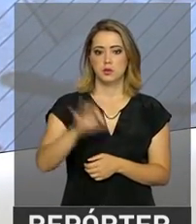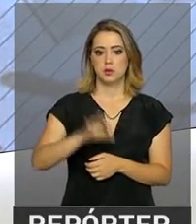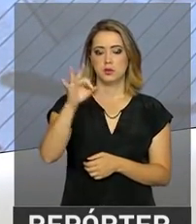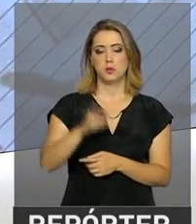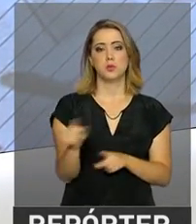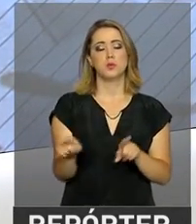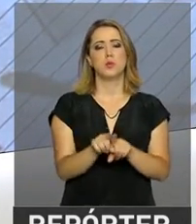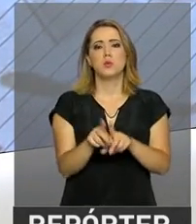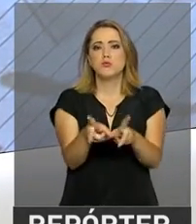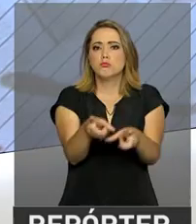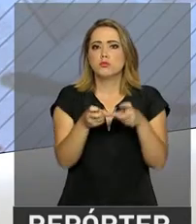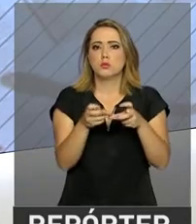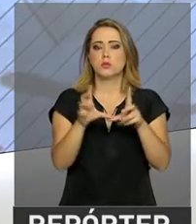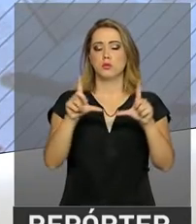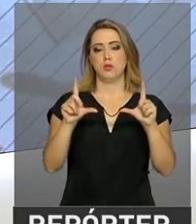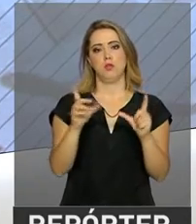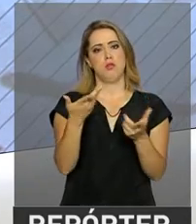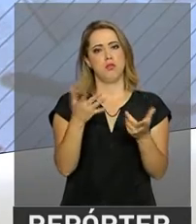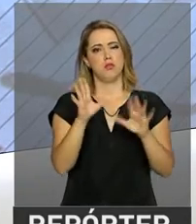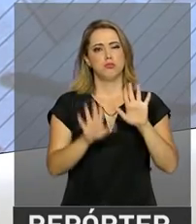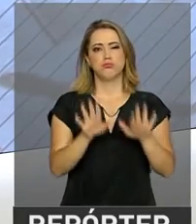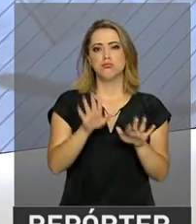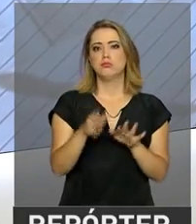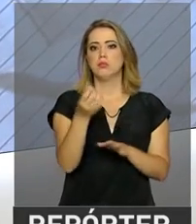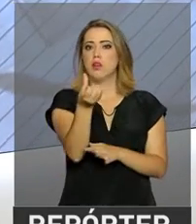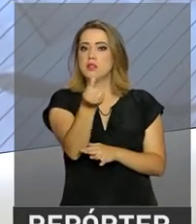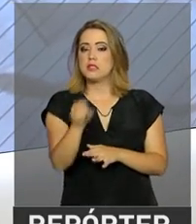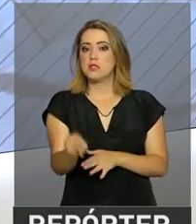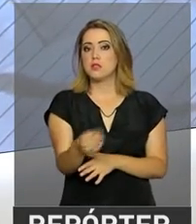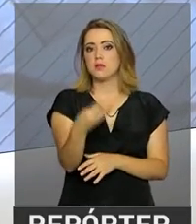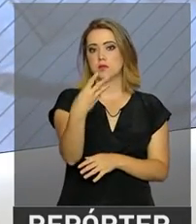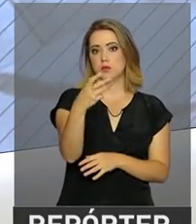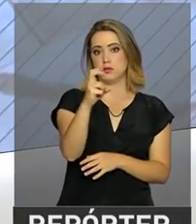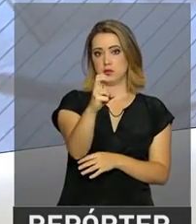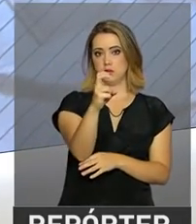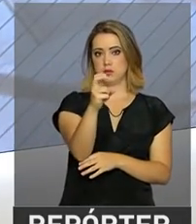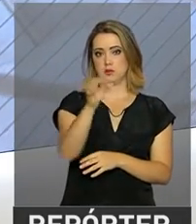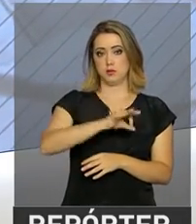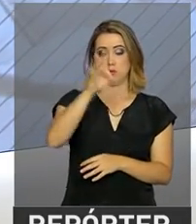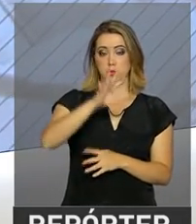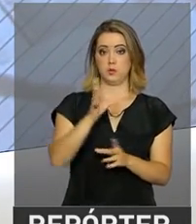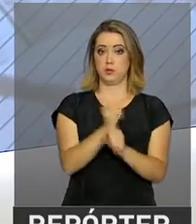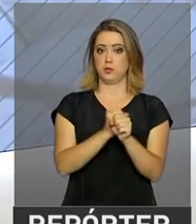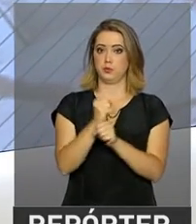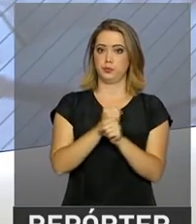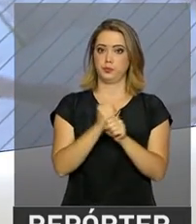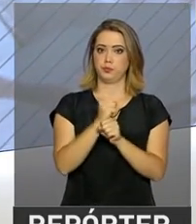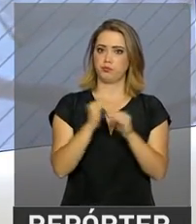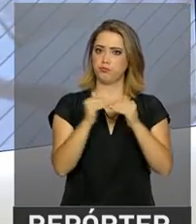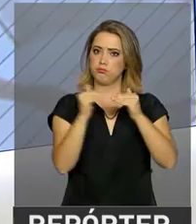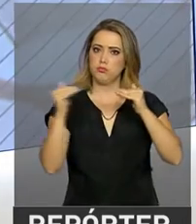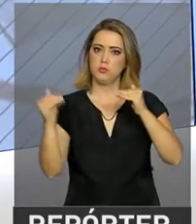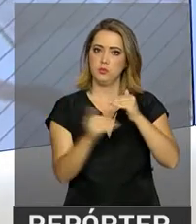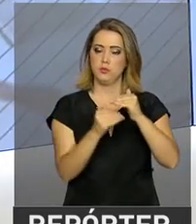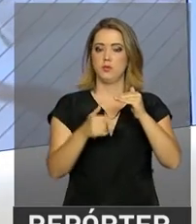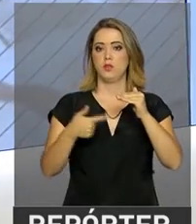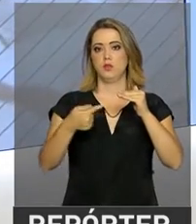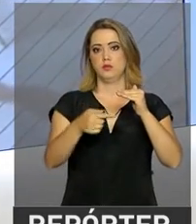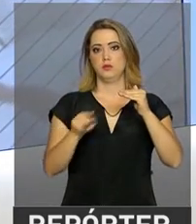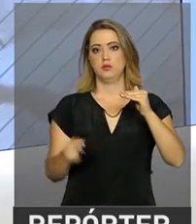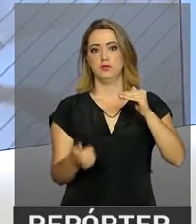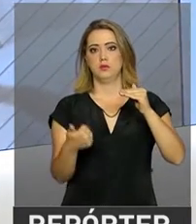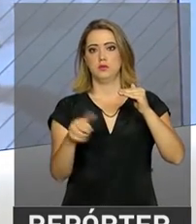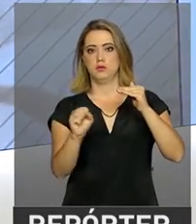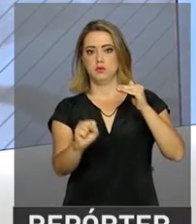isso a expectativa é de um índice de 6,35 por cento no ano bem abaixo da registrada no ano passado que foi de